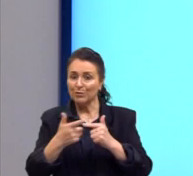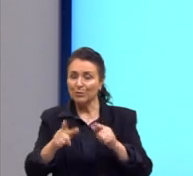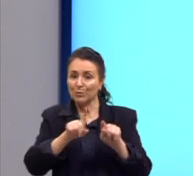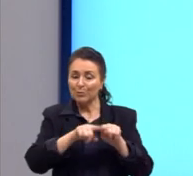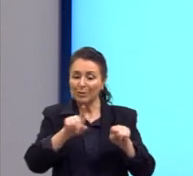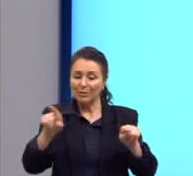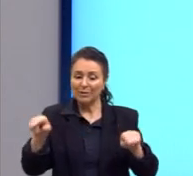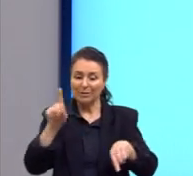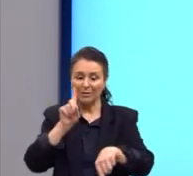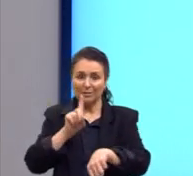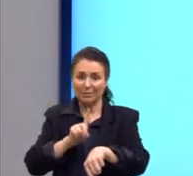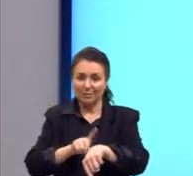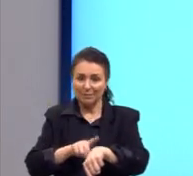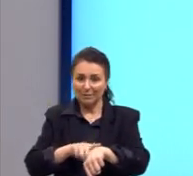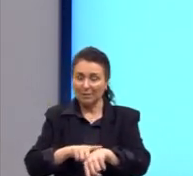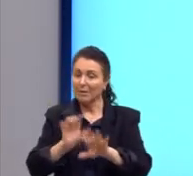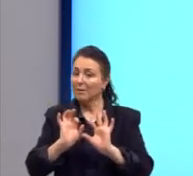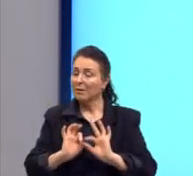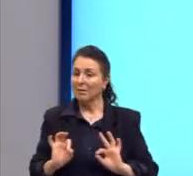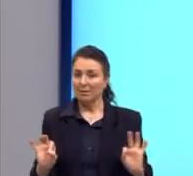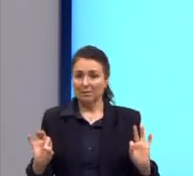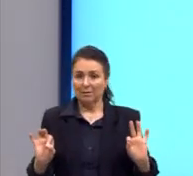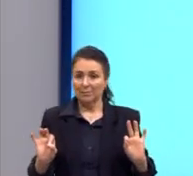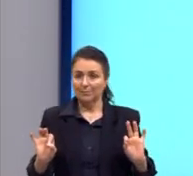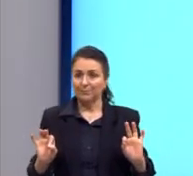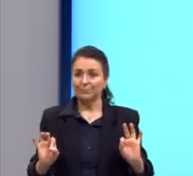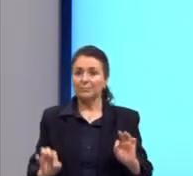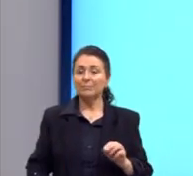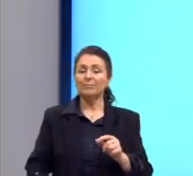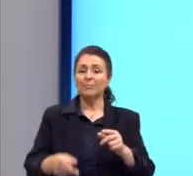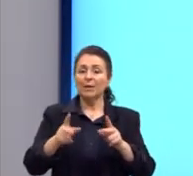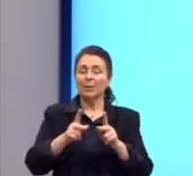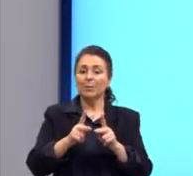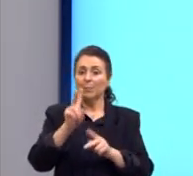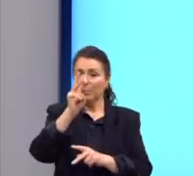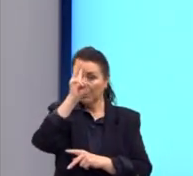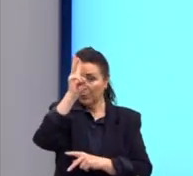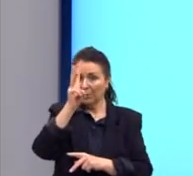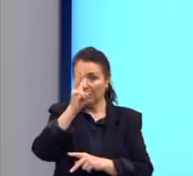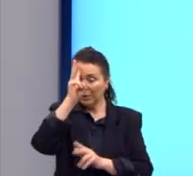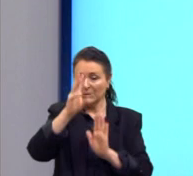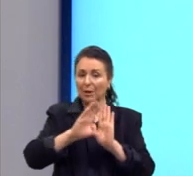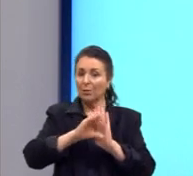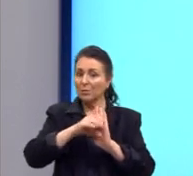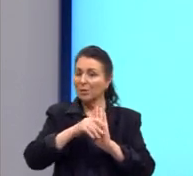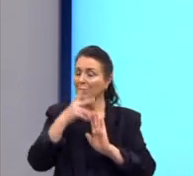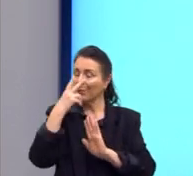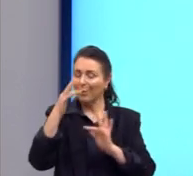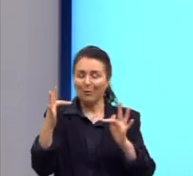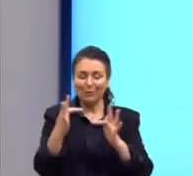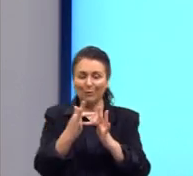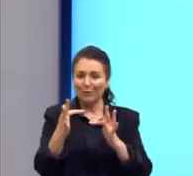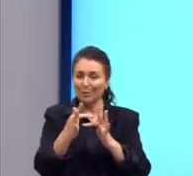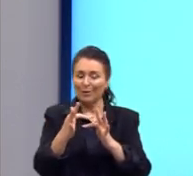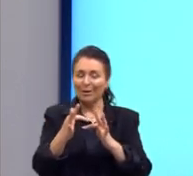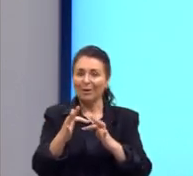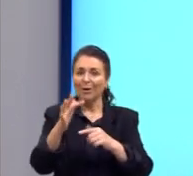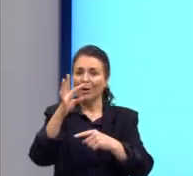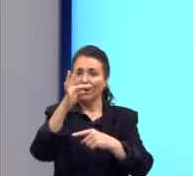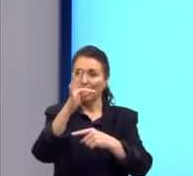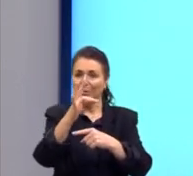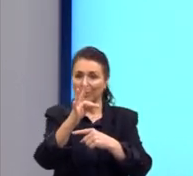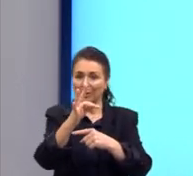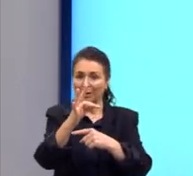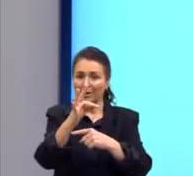pela vai é simplesmente não é potência o conceito é justamente a fórmula né trabalho dividido